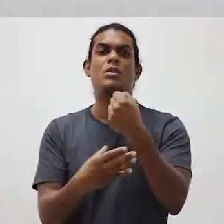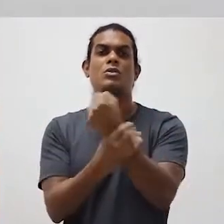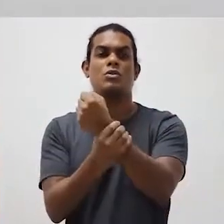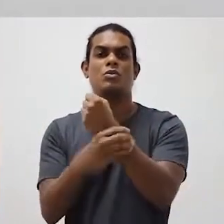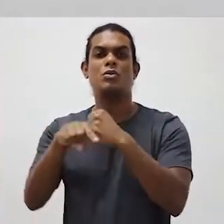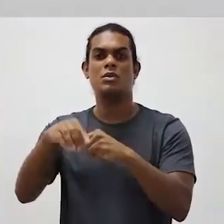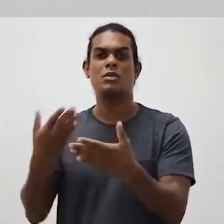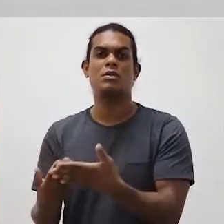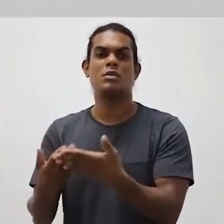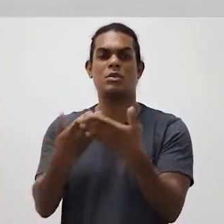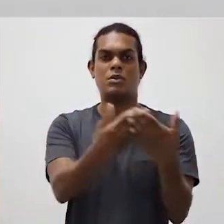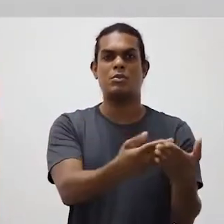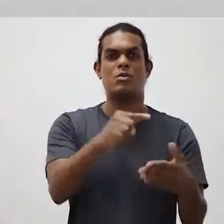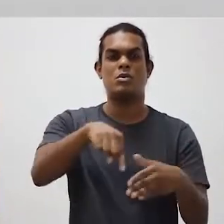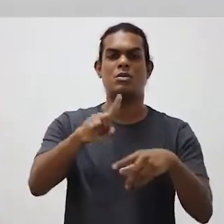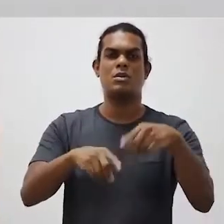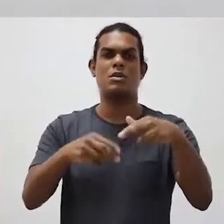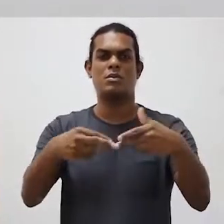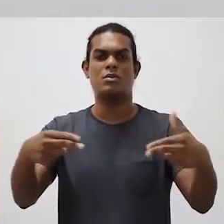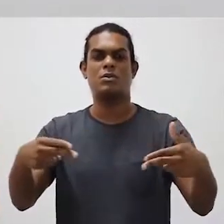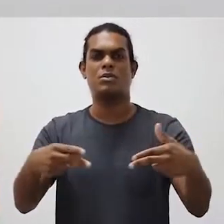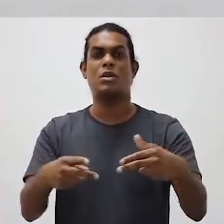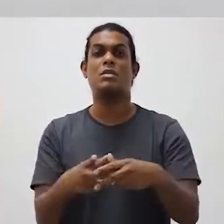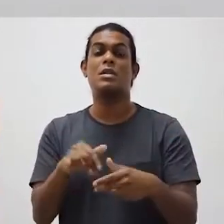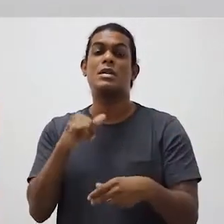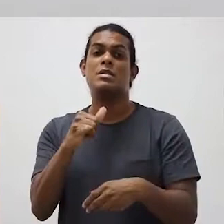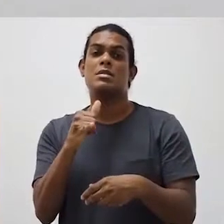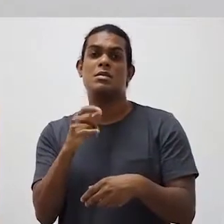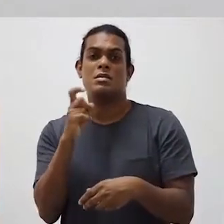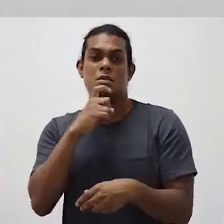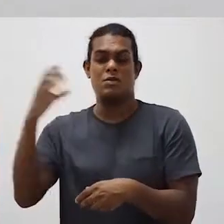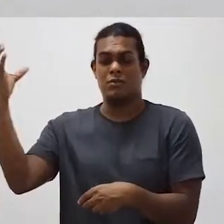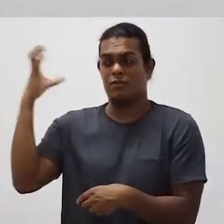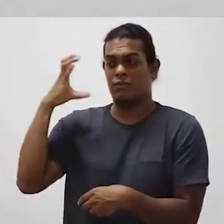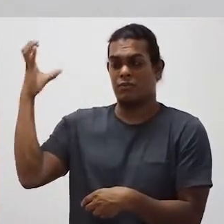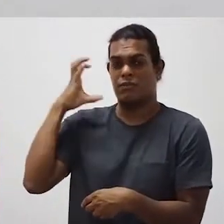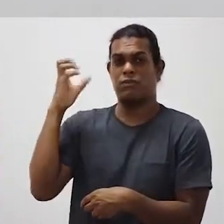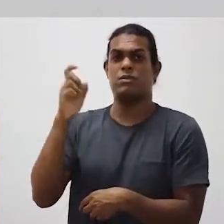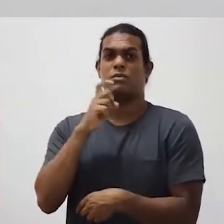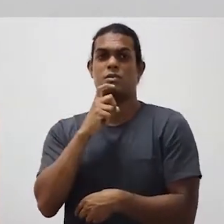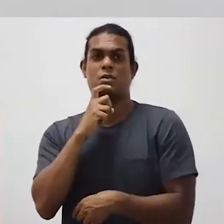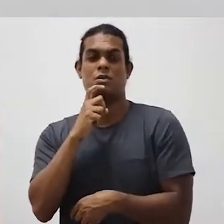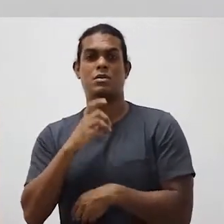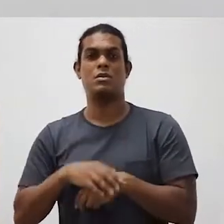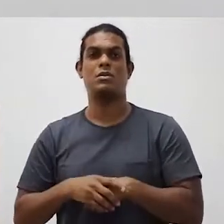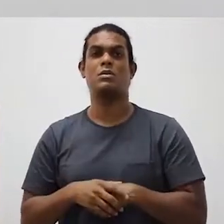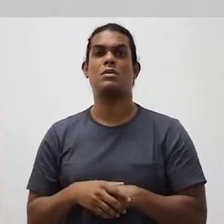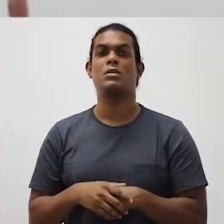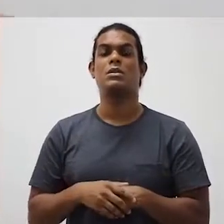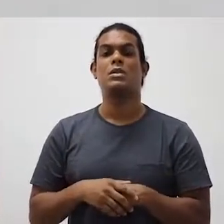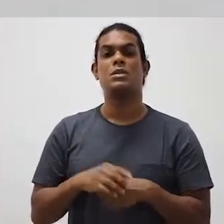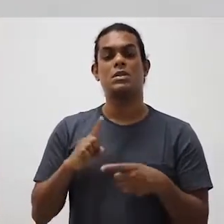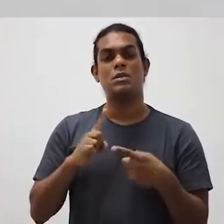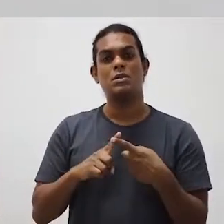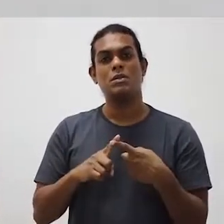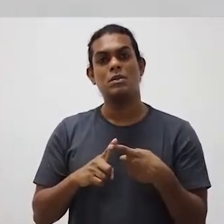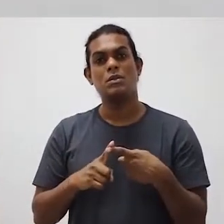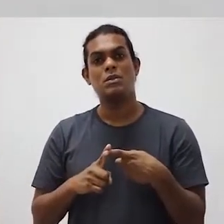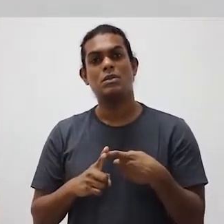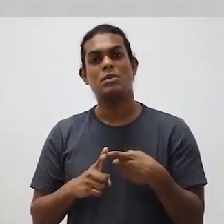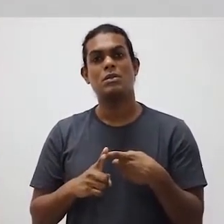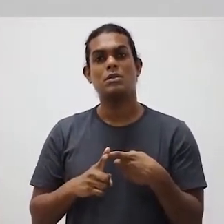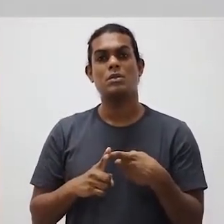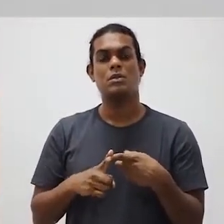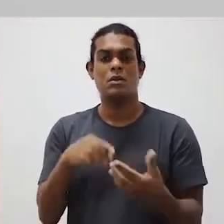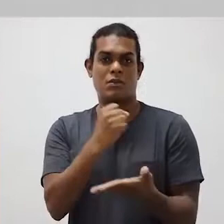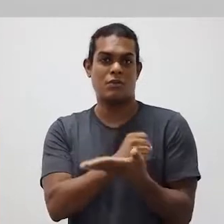transporte dessa carga, se é uma carga refrigerada. E, no caso das condições fiscais, são os documentos